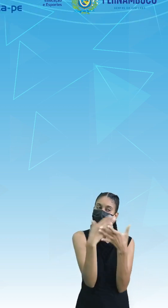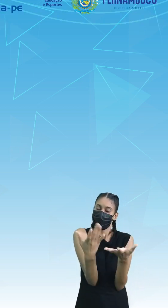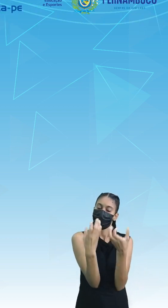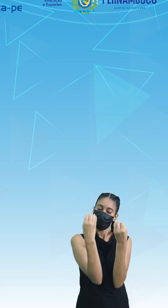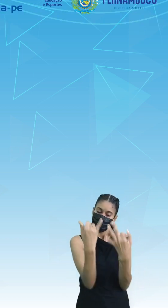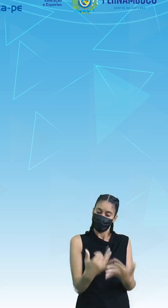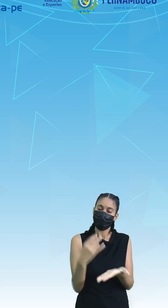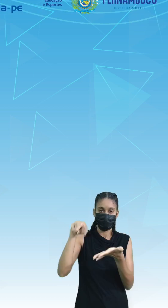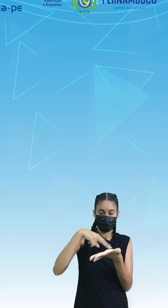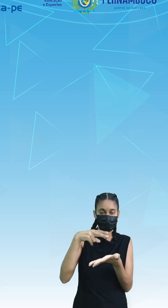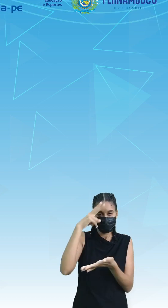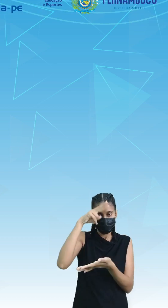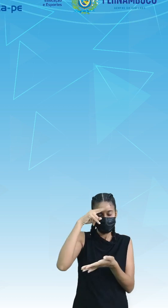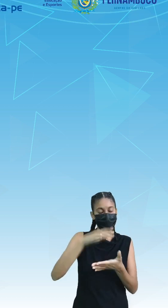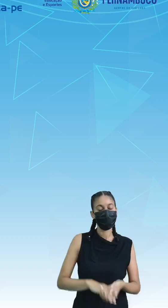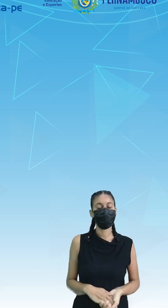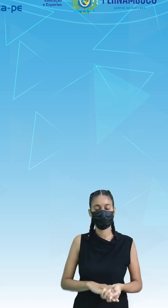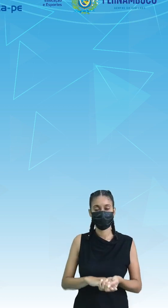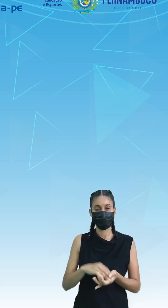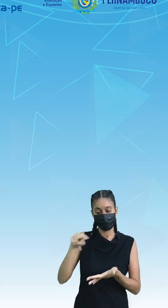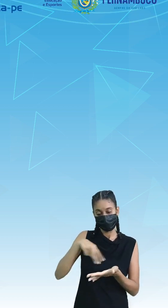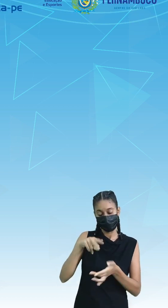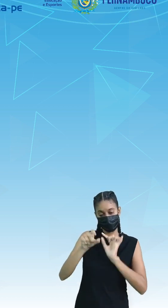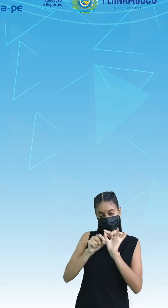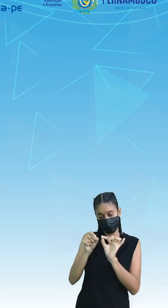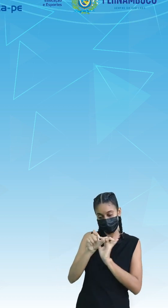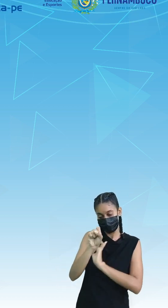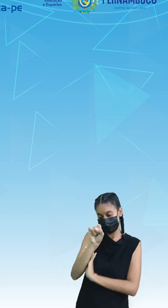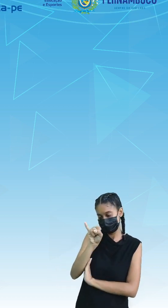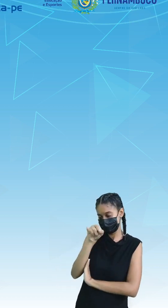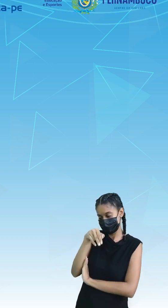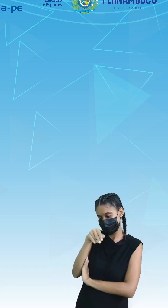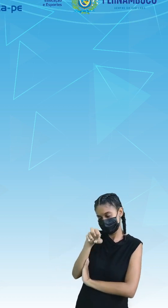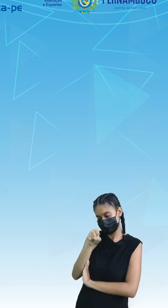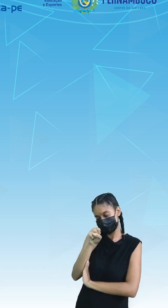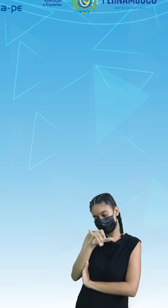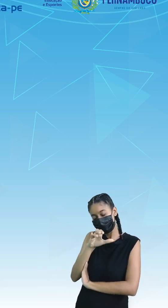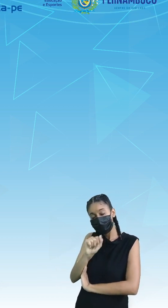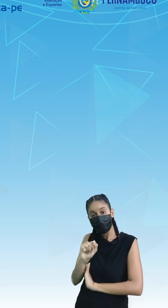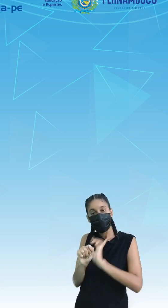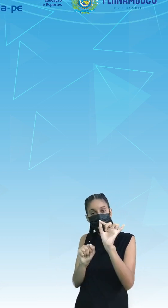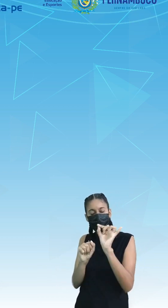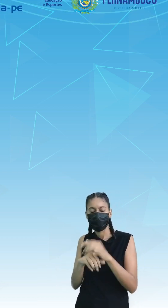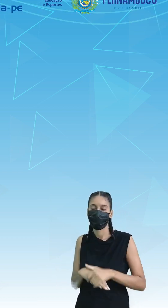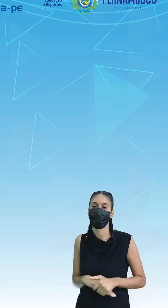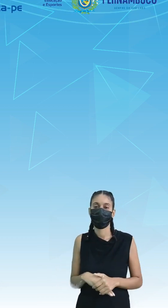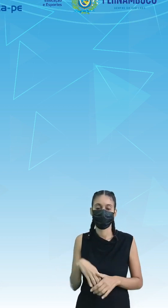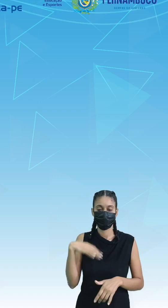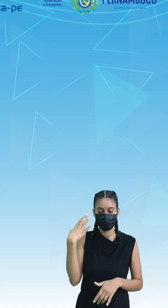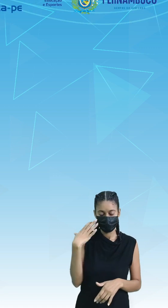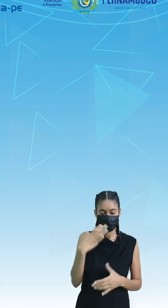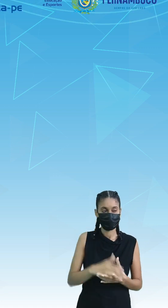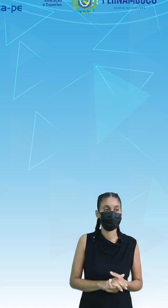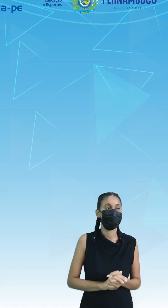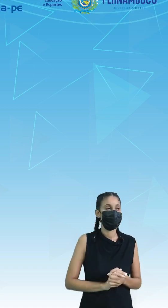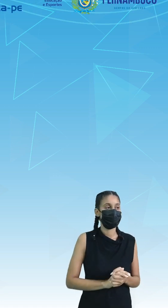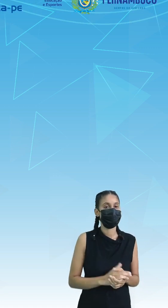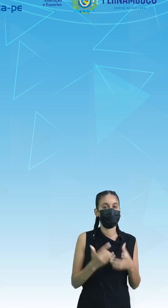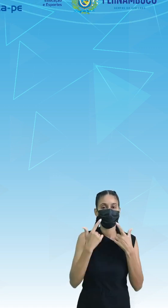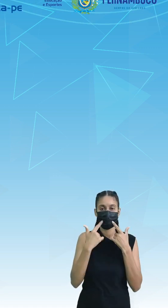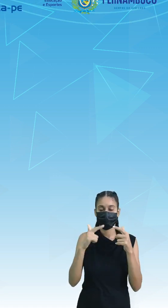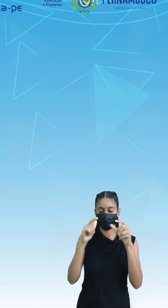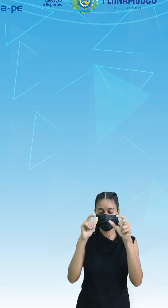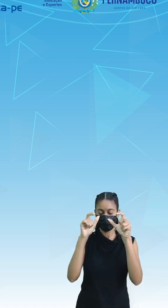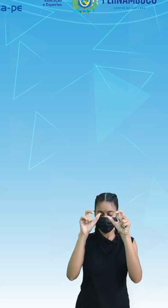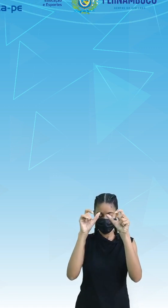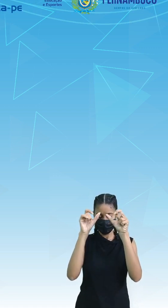sobre a dança? A expressão cinésica, a dança, certo? Então, a música na parte linguística,